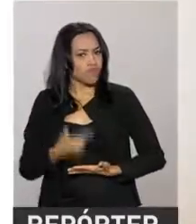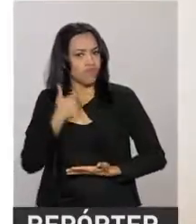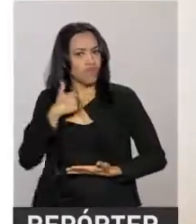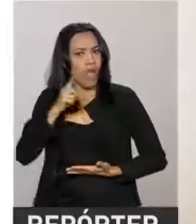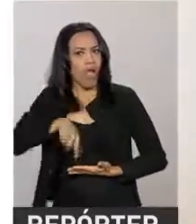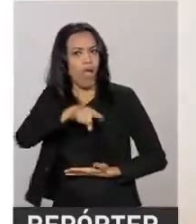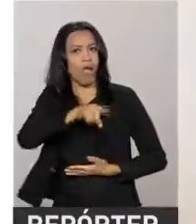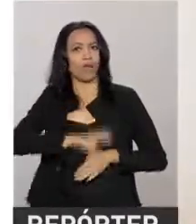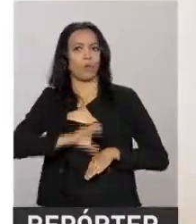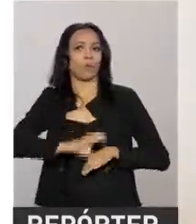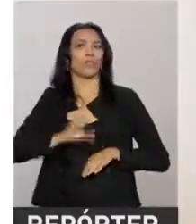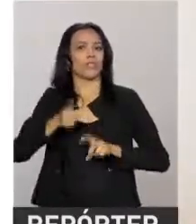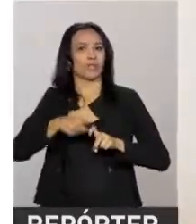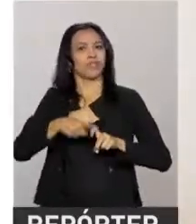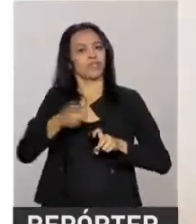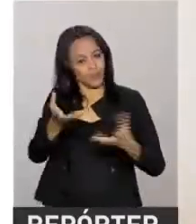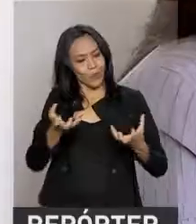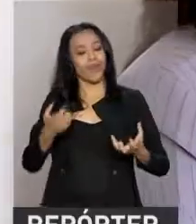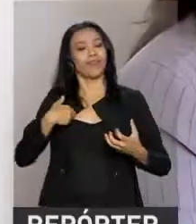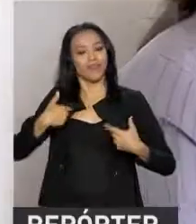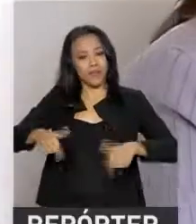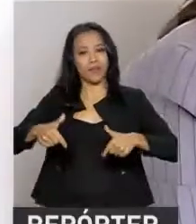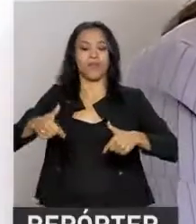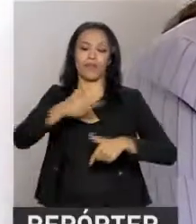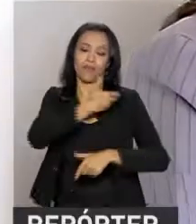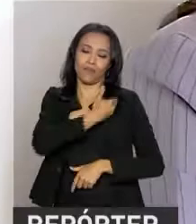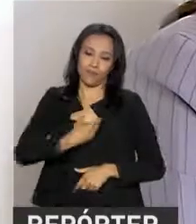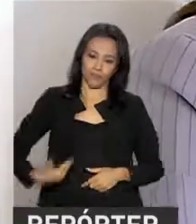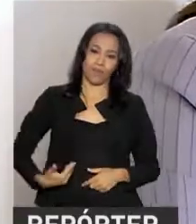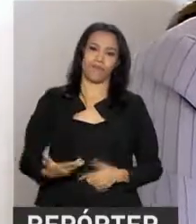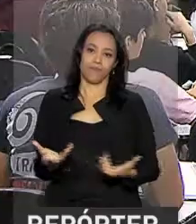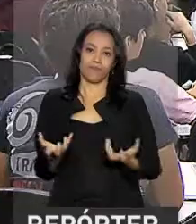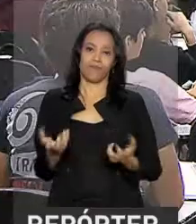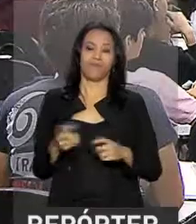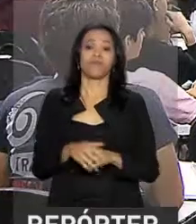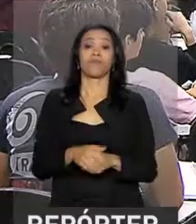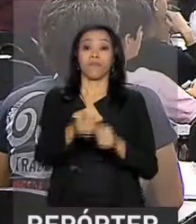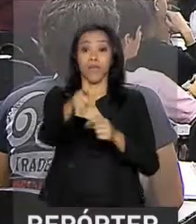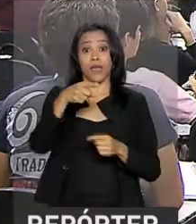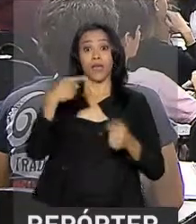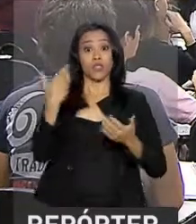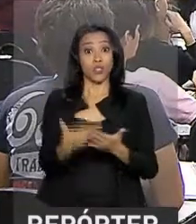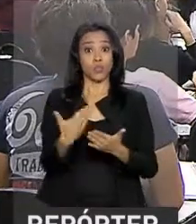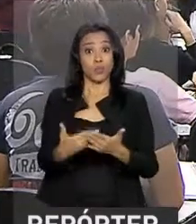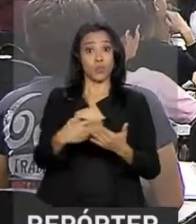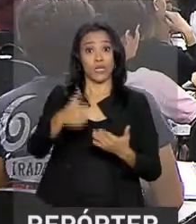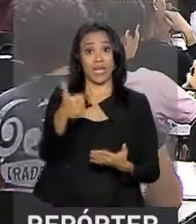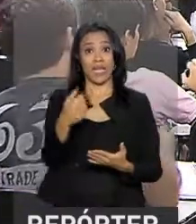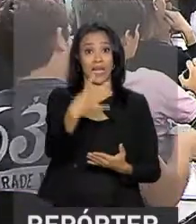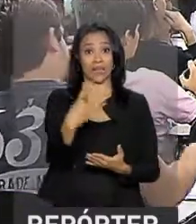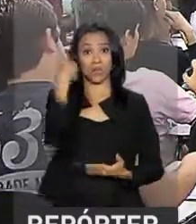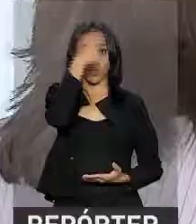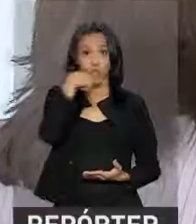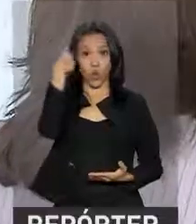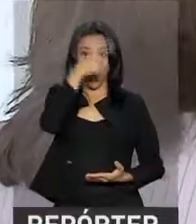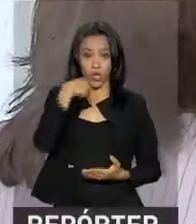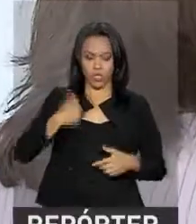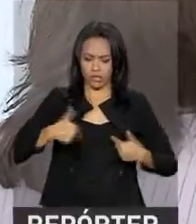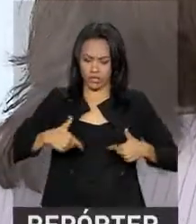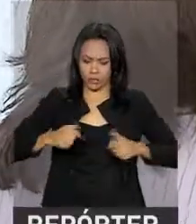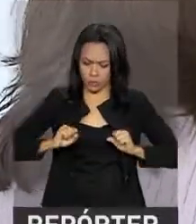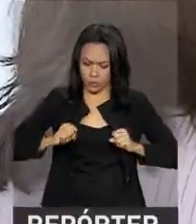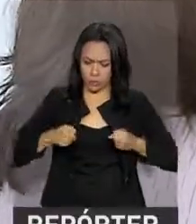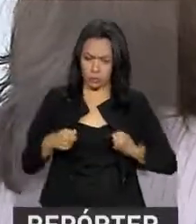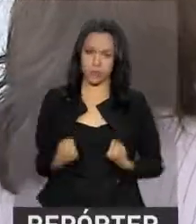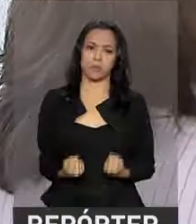medicina ainda mais trabalha no hospital público para que este sonho se realize ela chega a estudar até 14 horas por dia com tina de